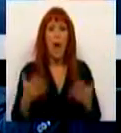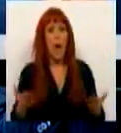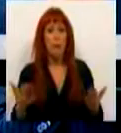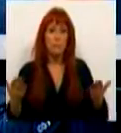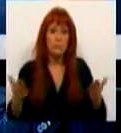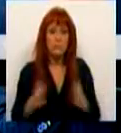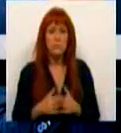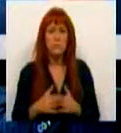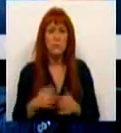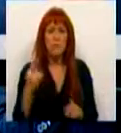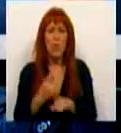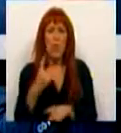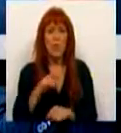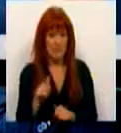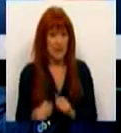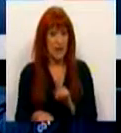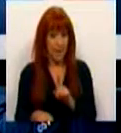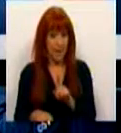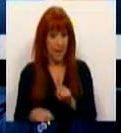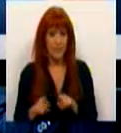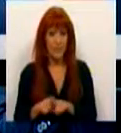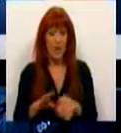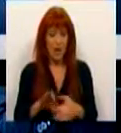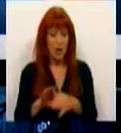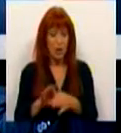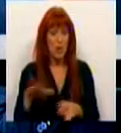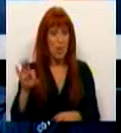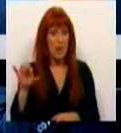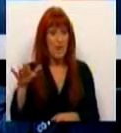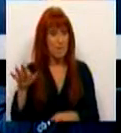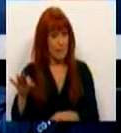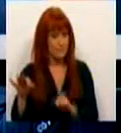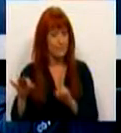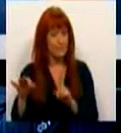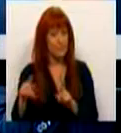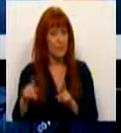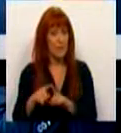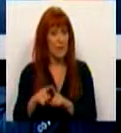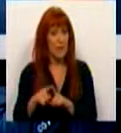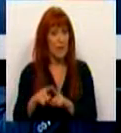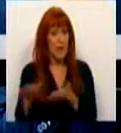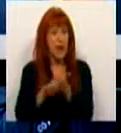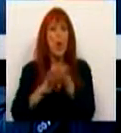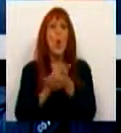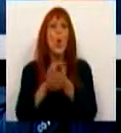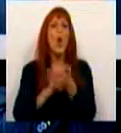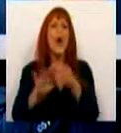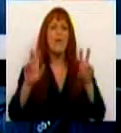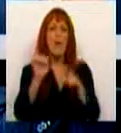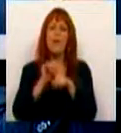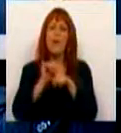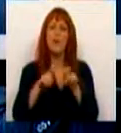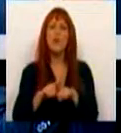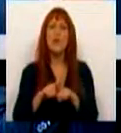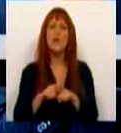Agora, há uma coisa que é certa, é que a coerência do PCP não lava a incoerência de quem vai